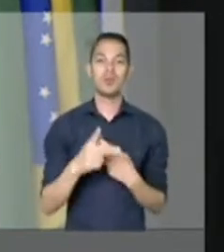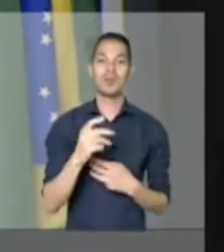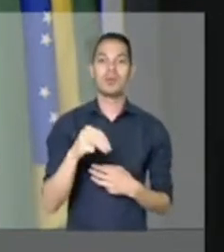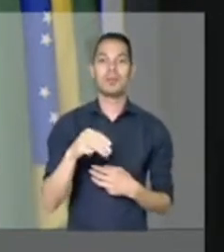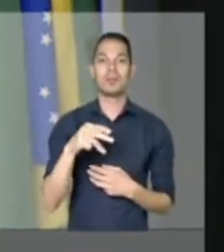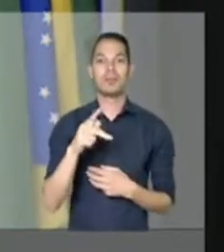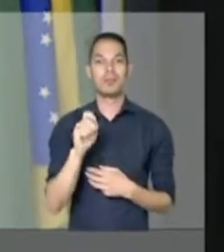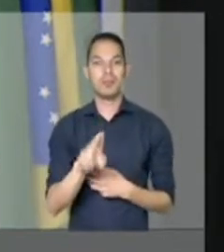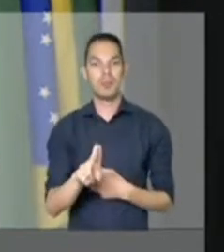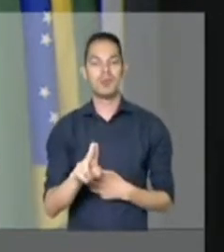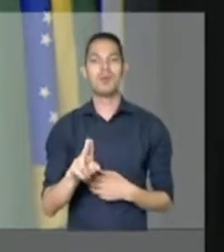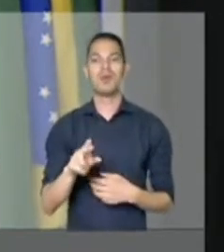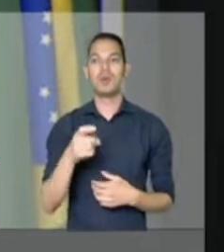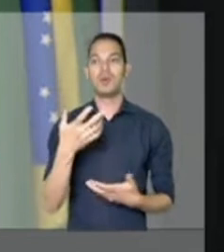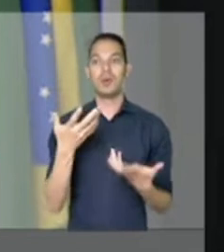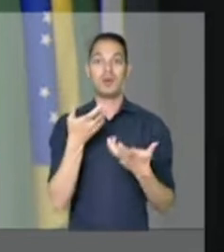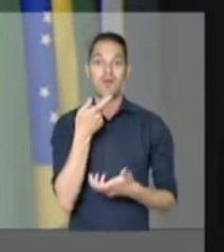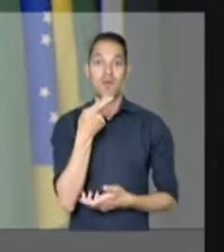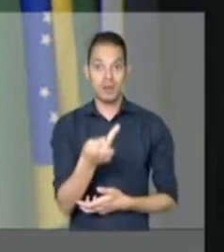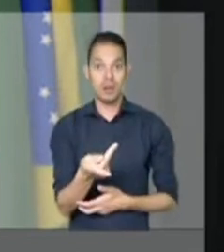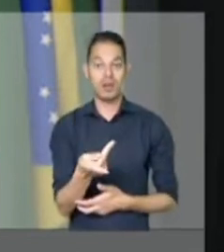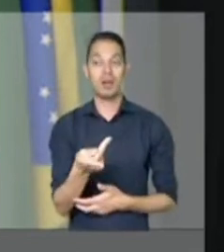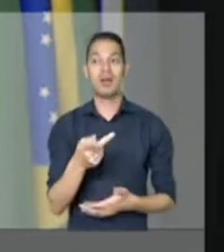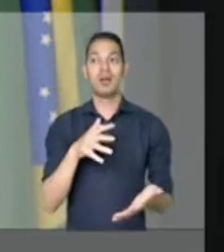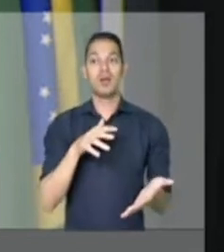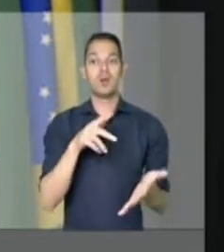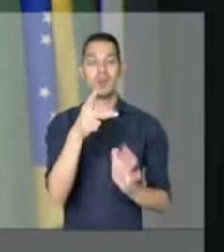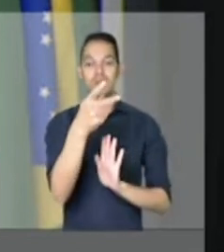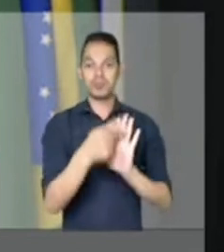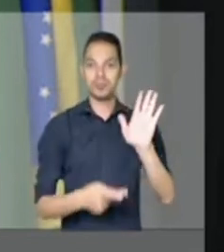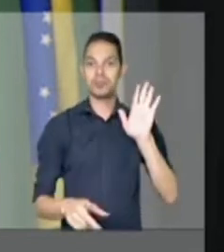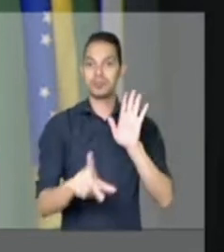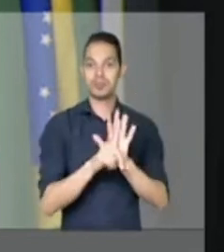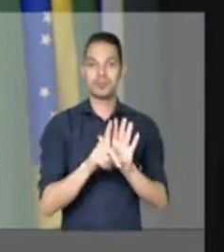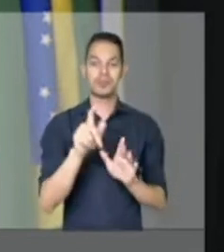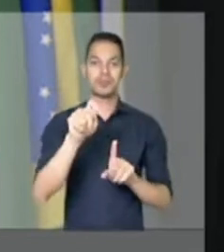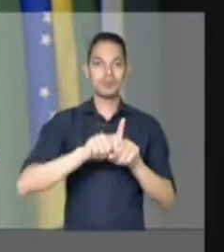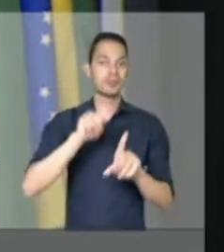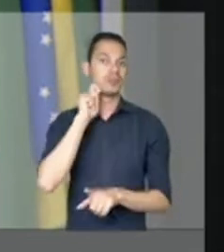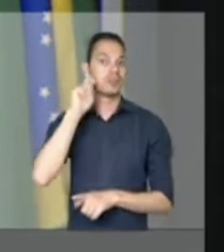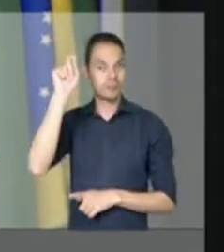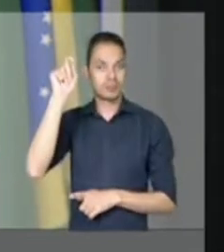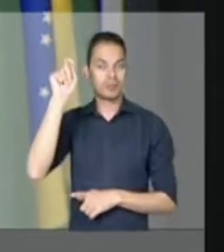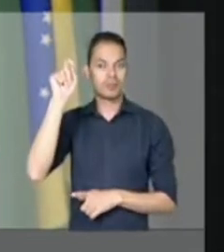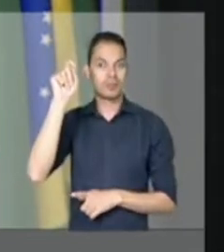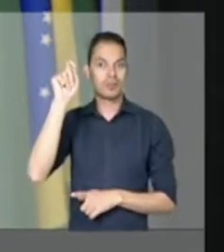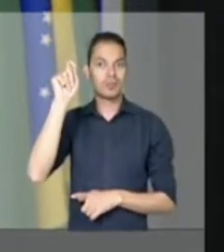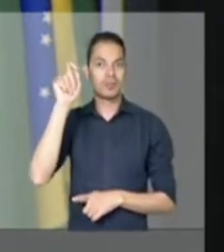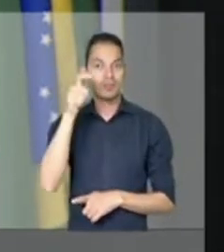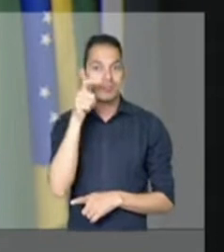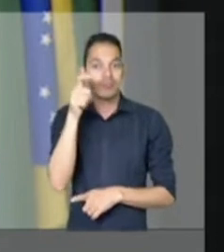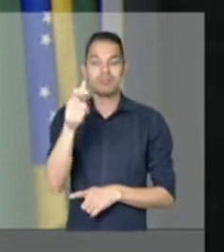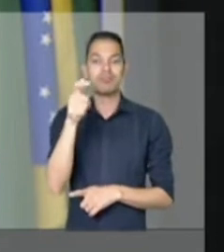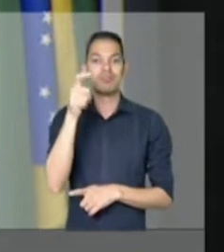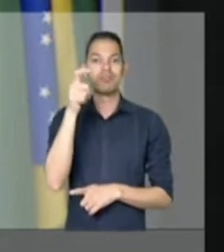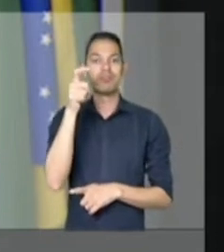deixar registrado aqui que eu registrei um projeto de lei no mês de abril e que, por uma coincidência, a gente